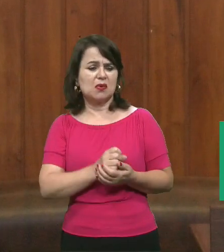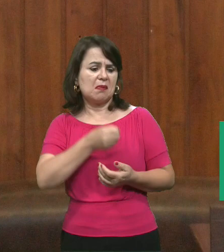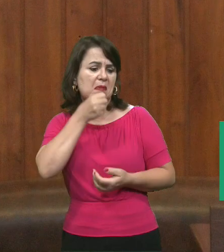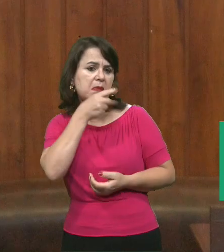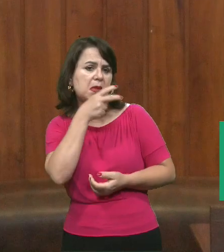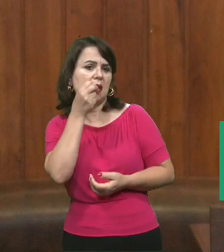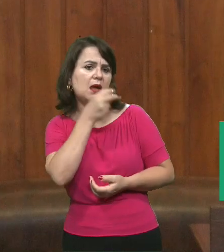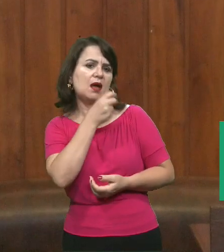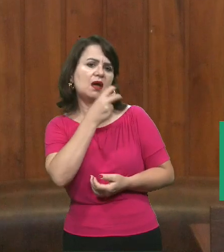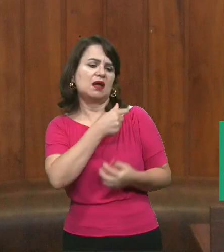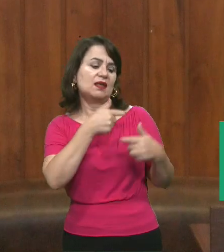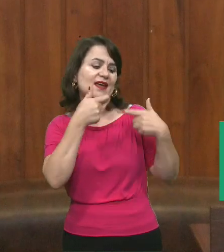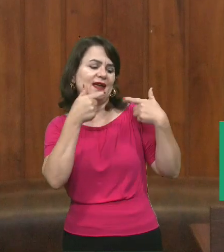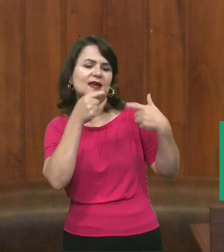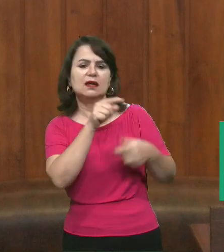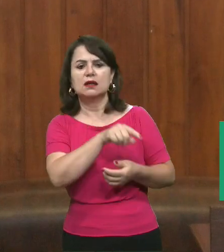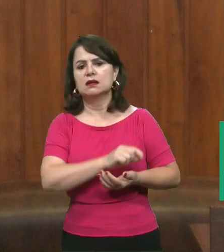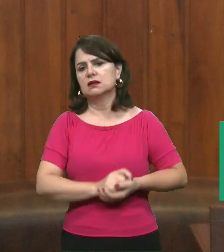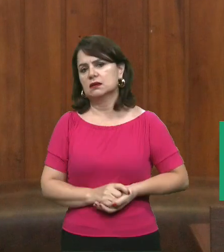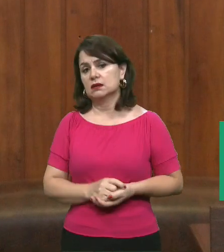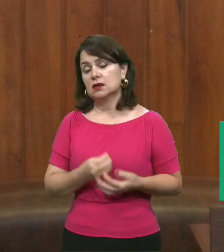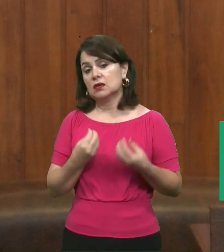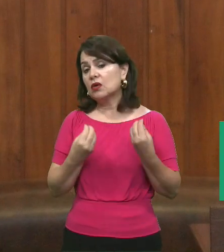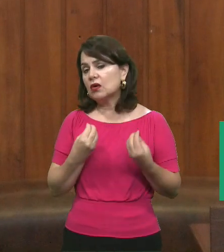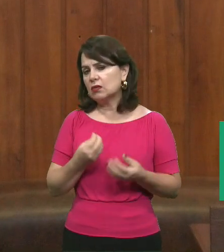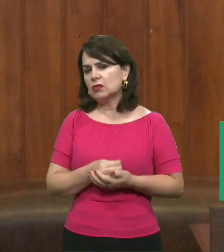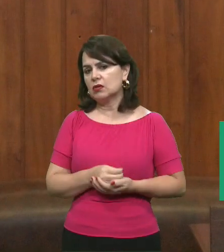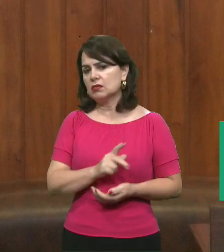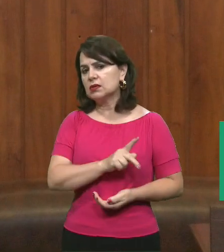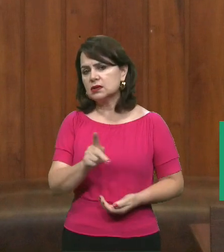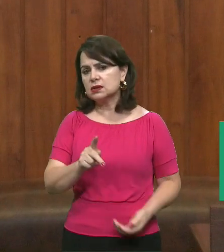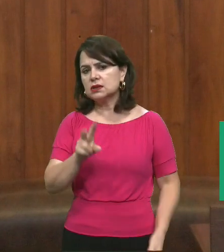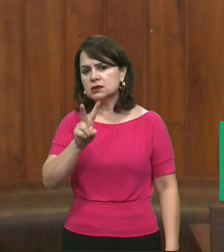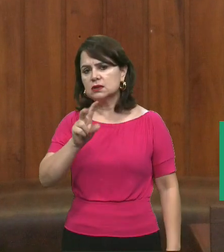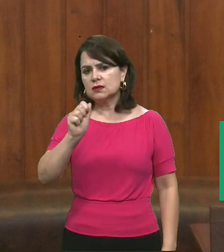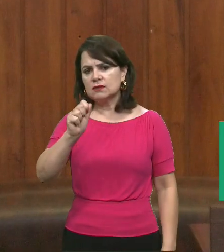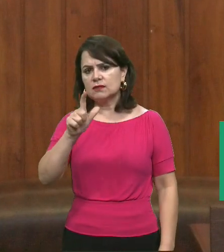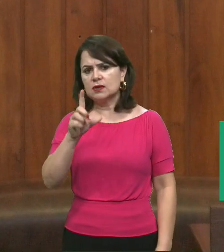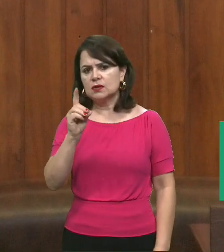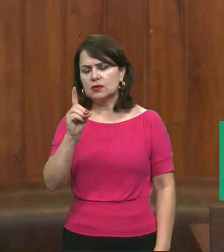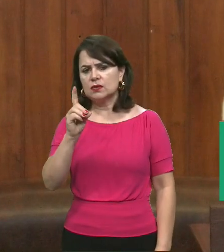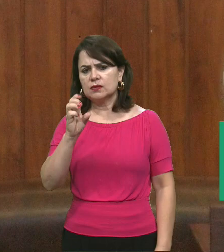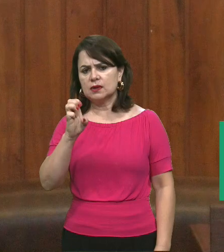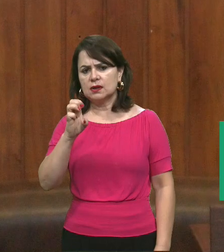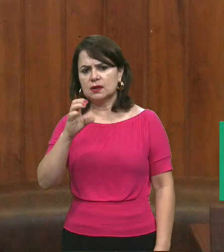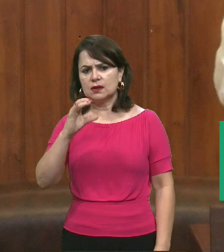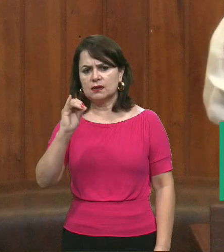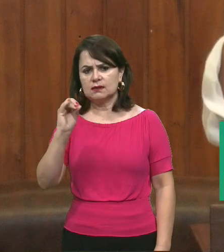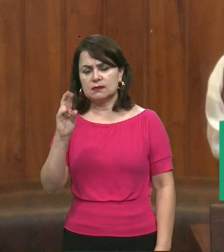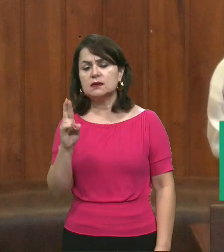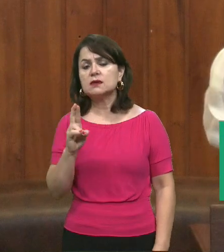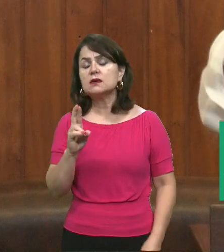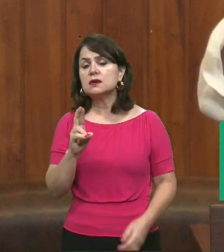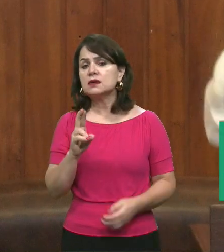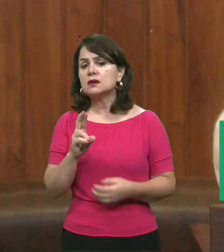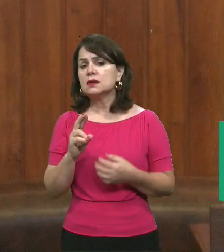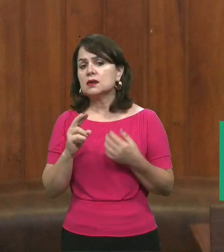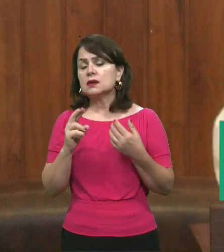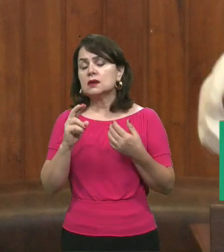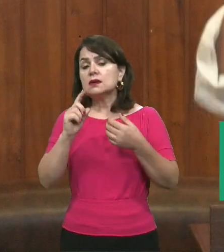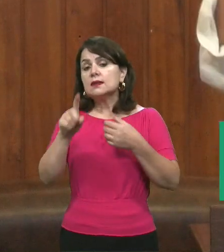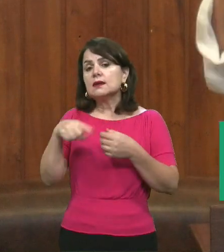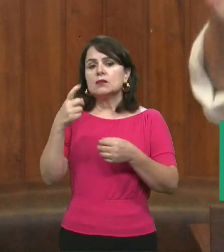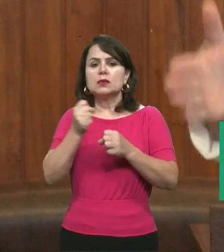chacota do presidente Valdeci Fogaça. E veio 2023,